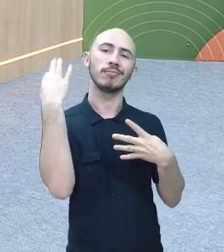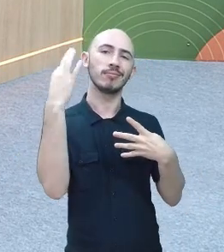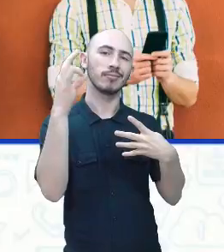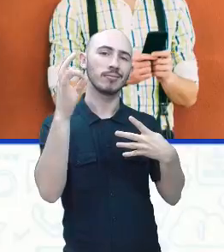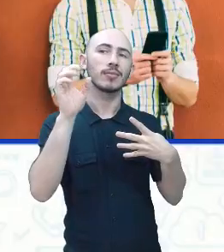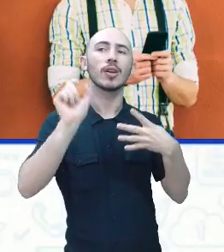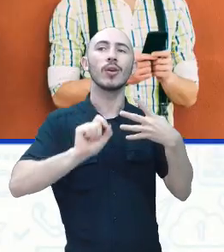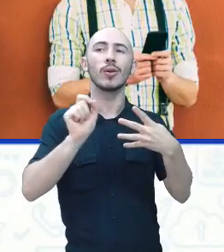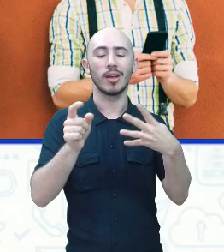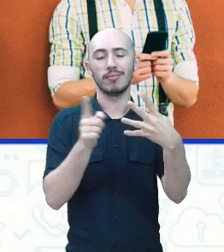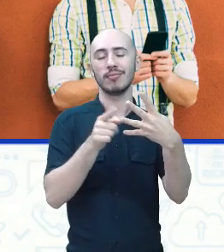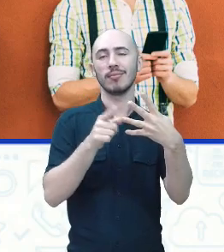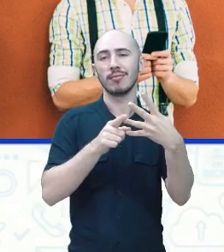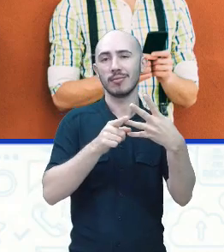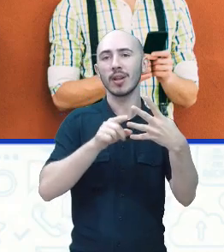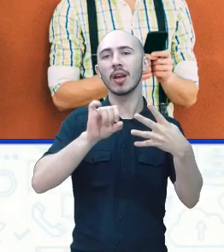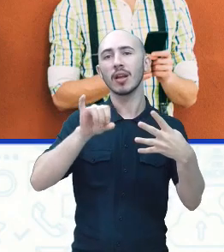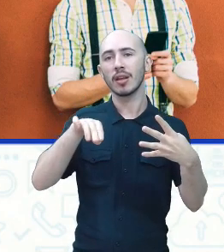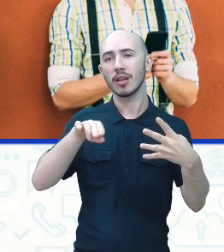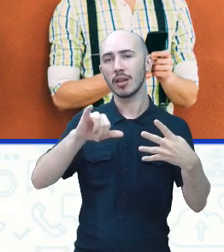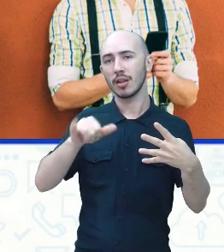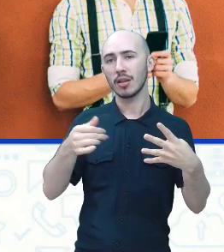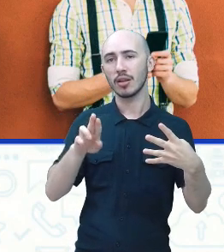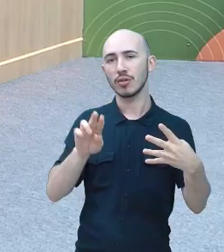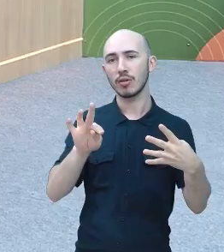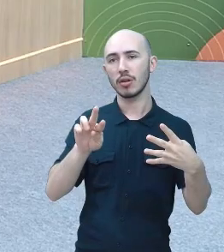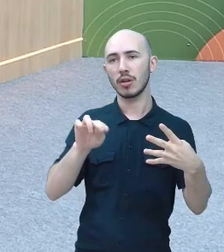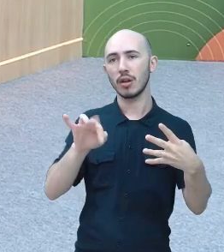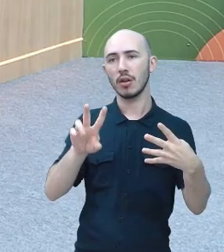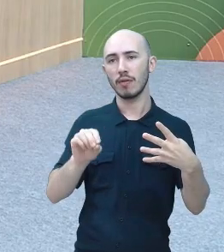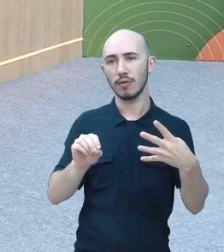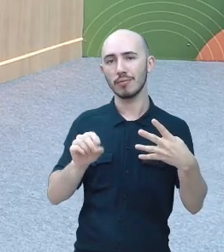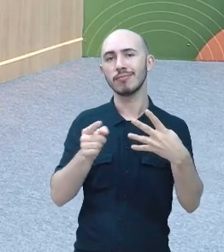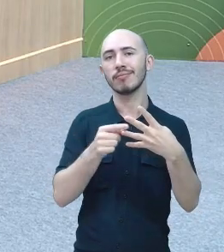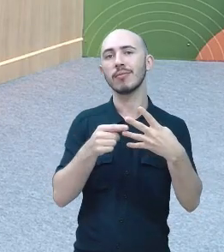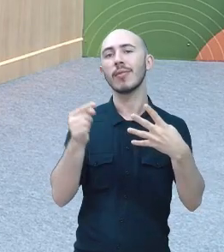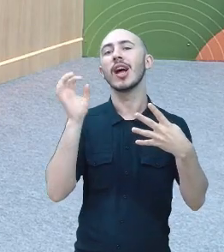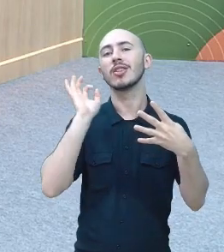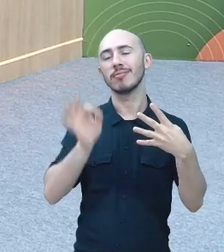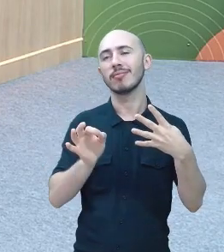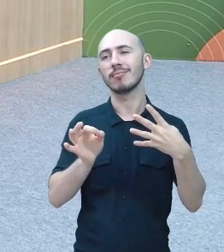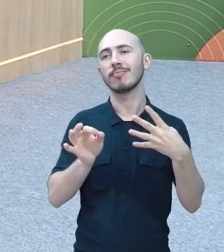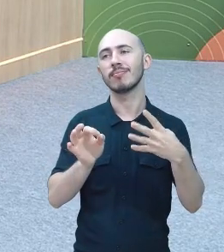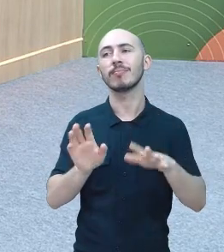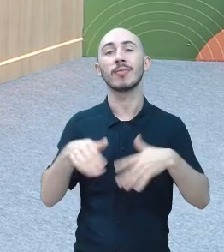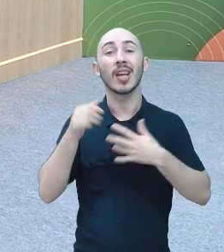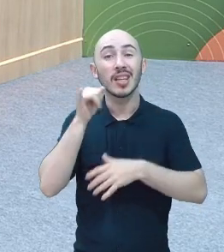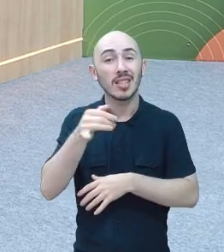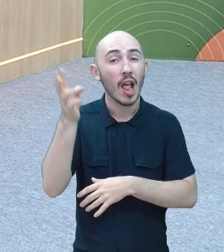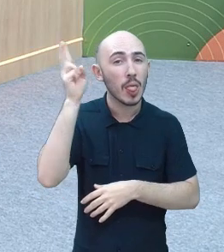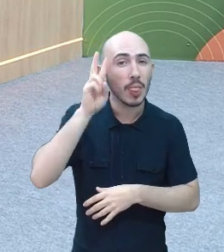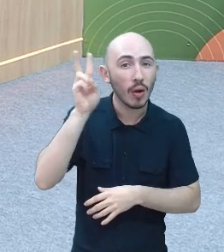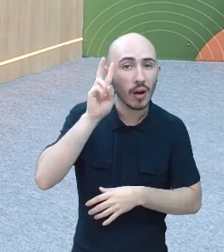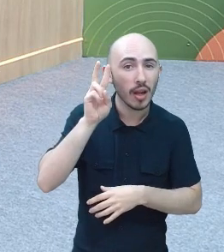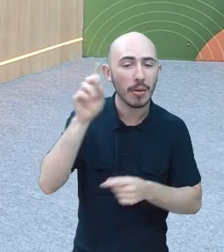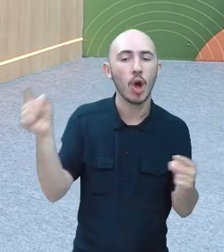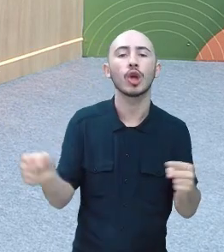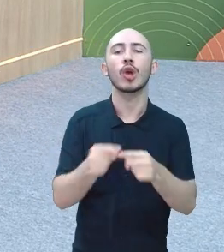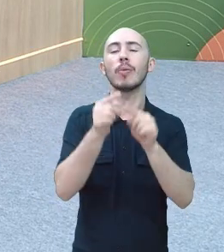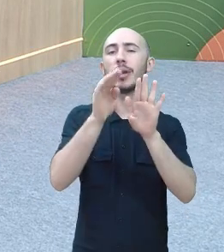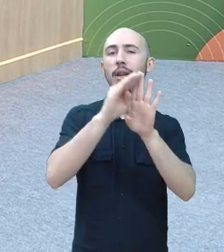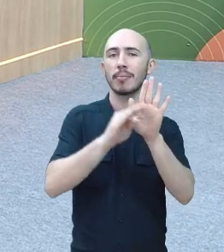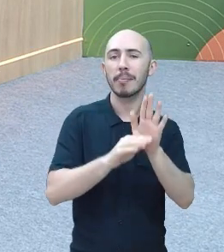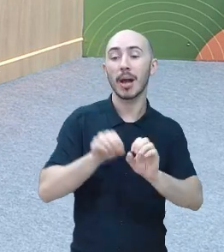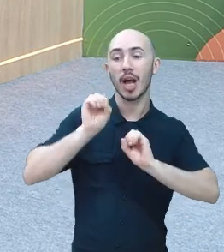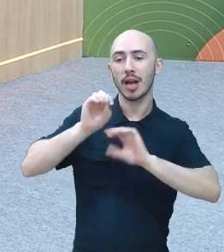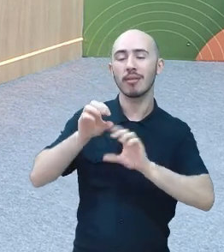Quem disse injuntivo? Caso vocês não lembrem, o texto que vai ser prioritário nos manuais de instrução é